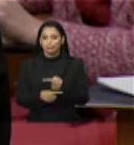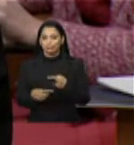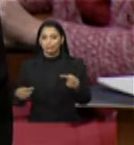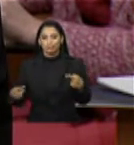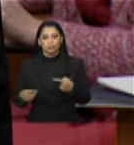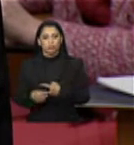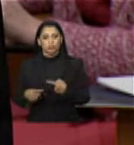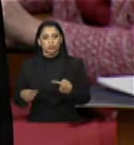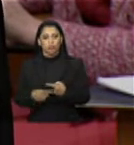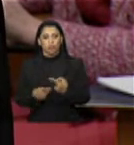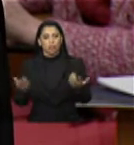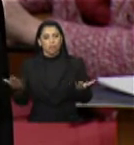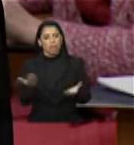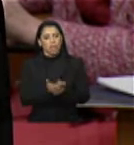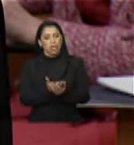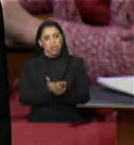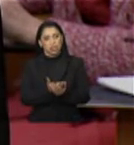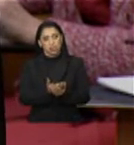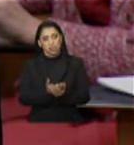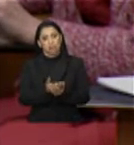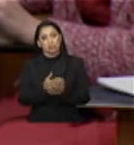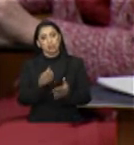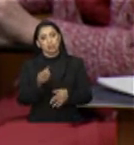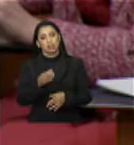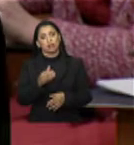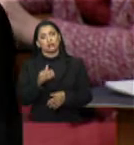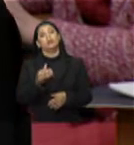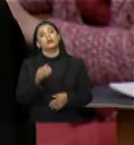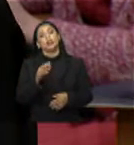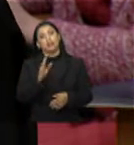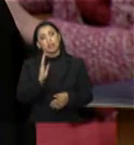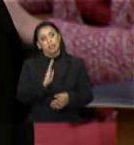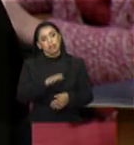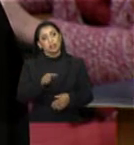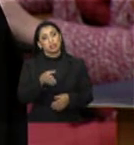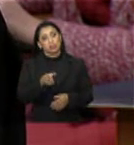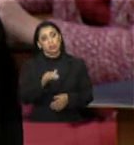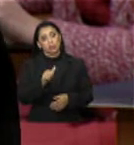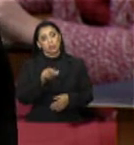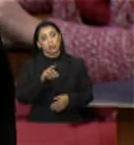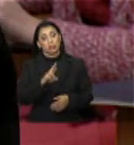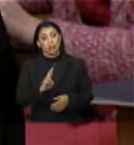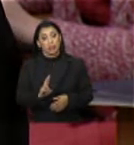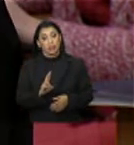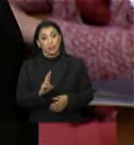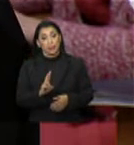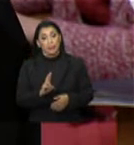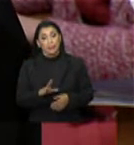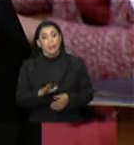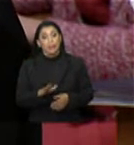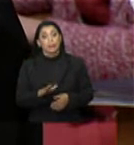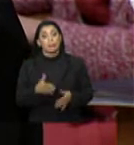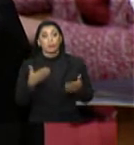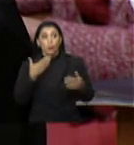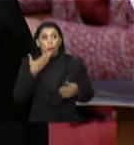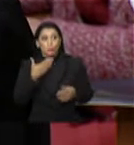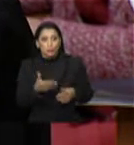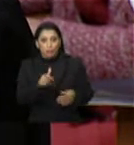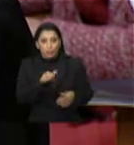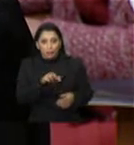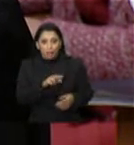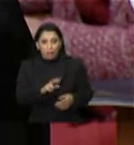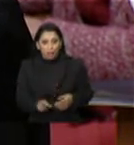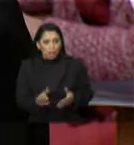da presente ação rescisória o que eu digo isso senhores a causa de pedir da ação rescisória é uma questão